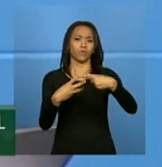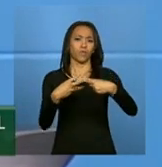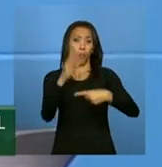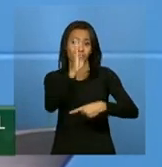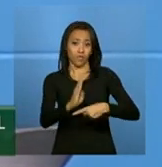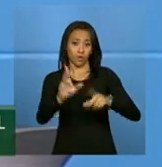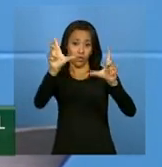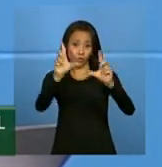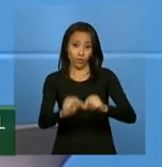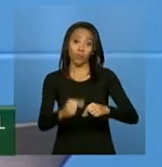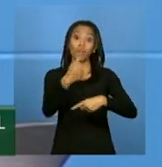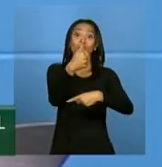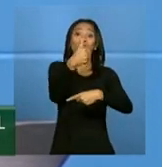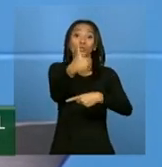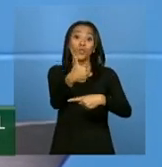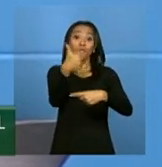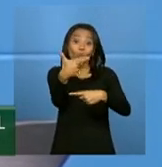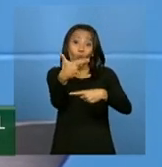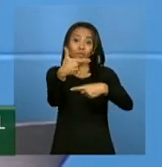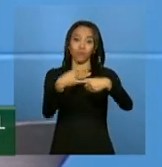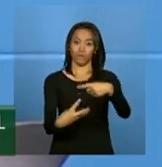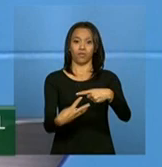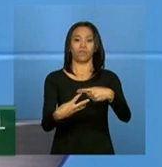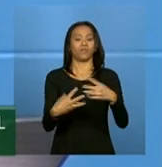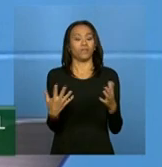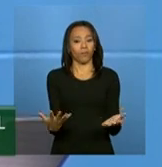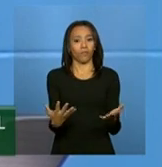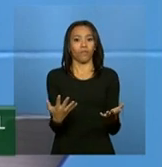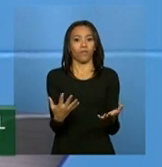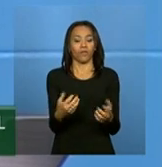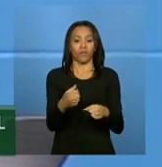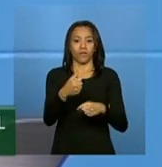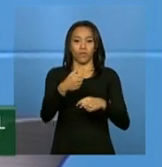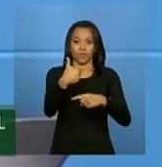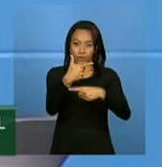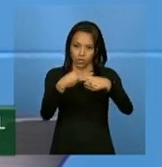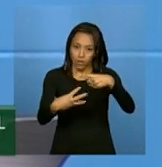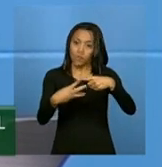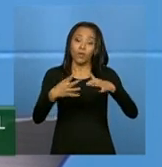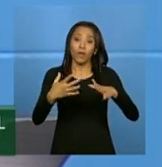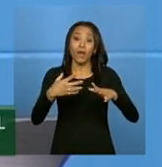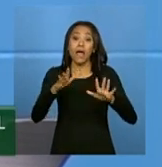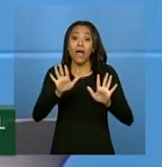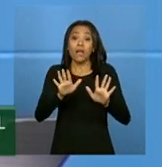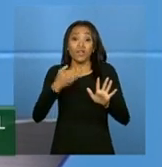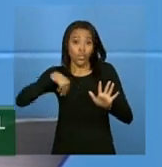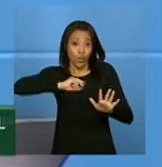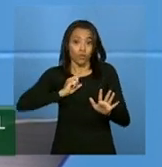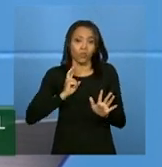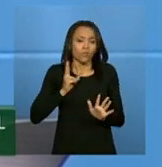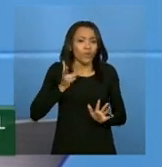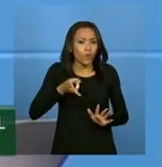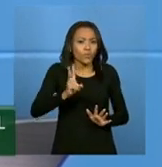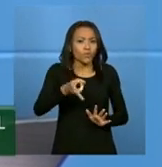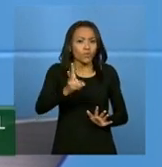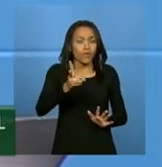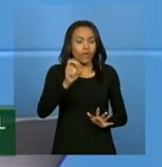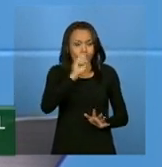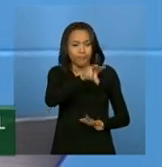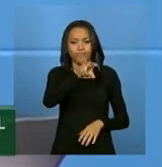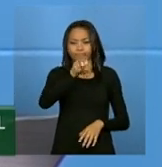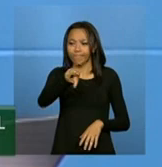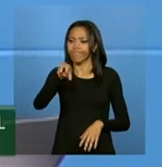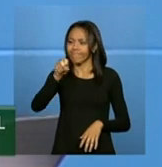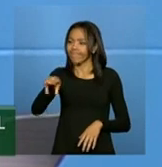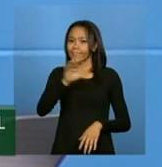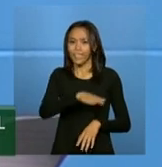em 2/3, mas nós nos orgulhamos também de dizer que, infelizmente, apesar de continuarmos tendo crianças em trabalho